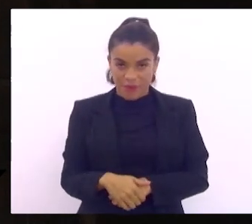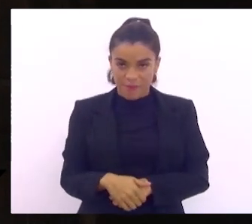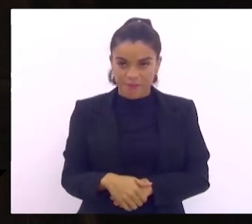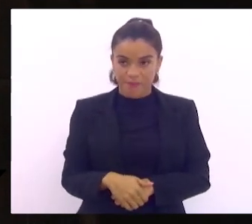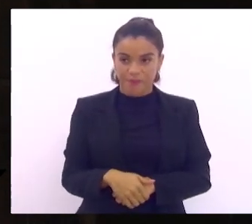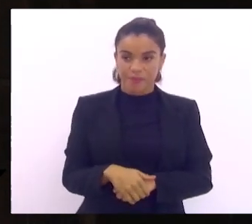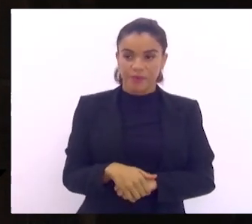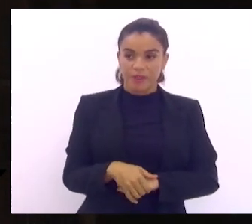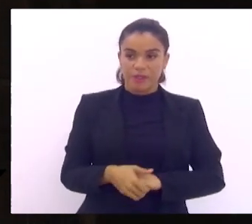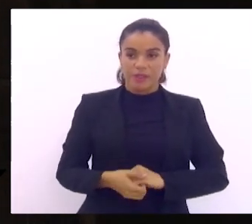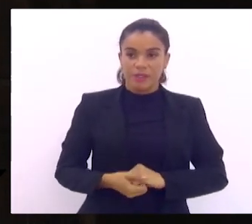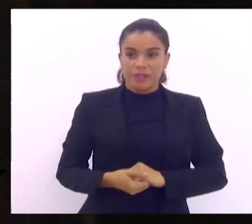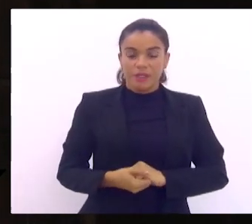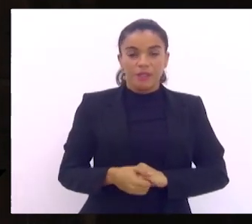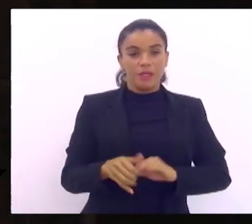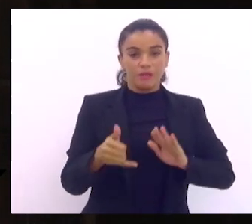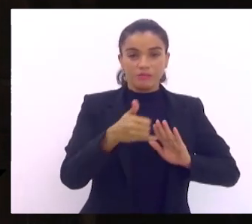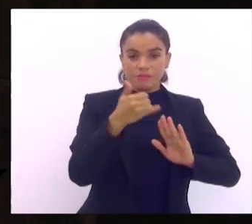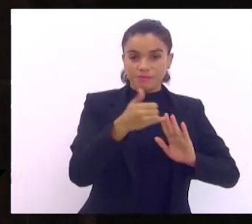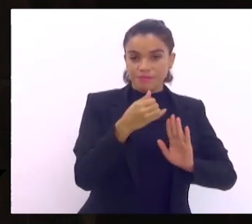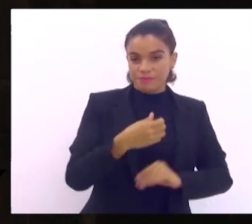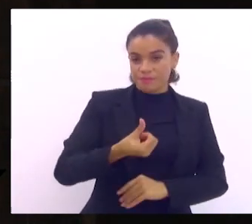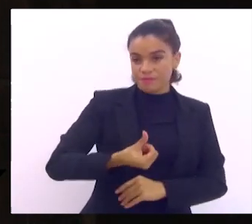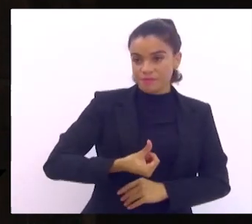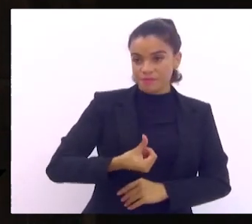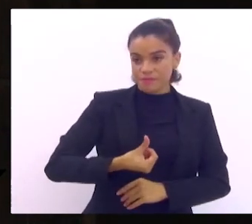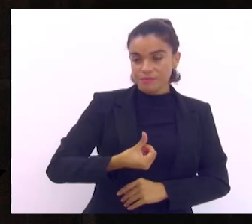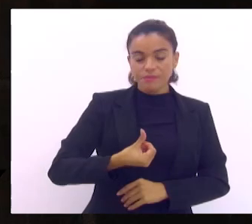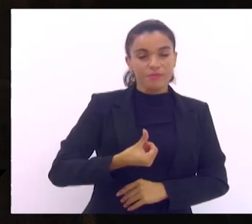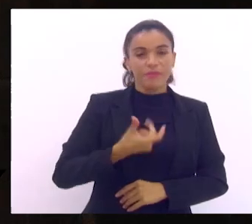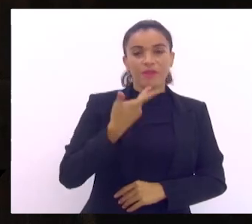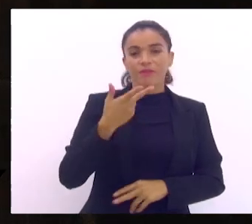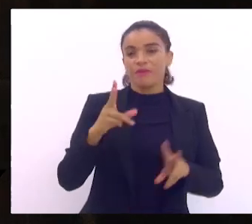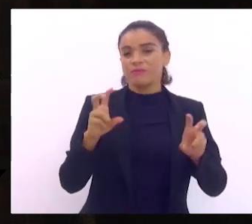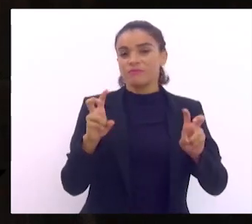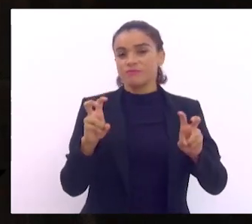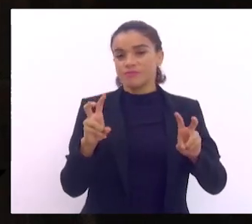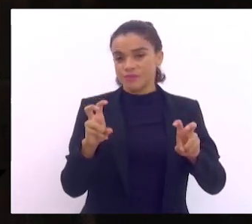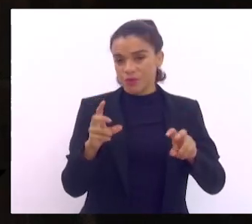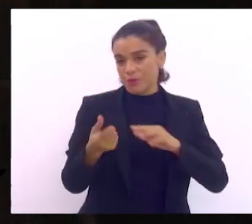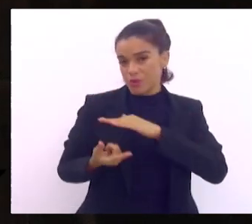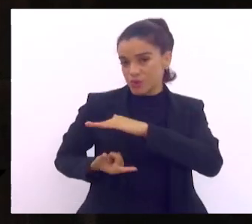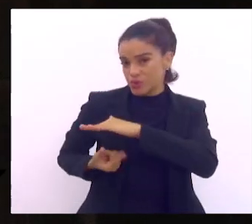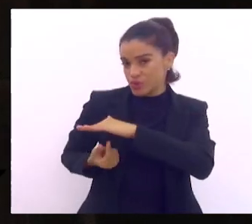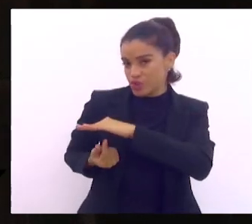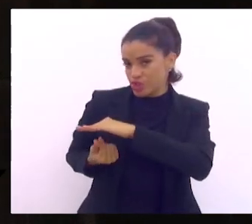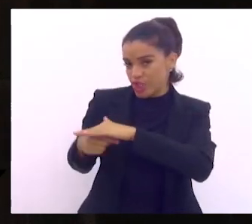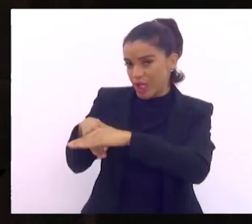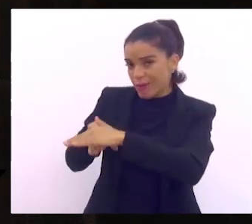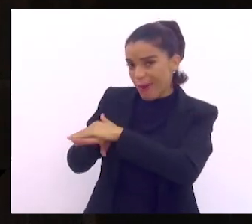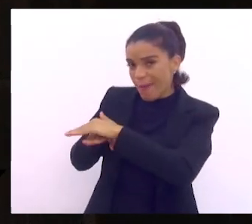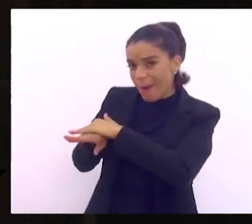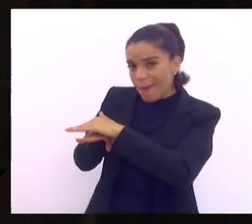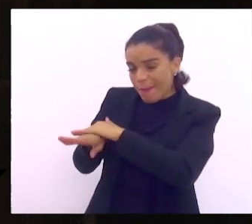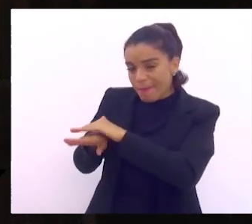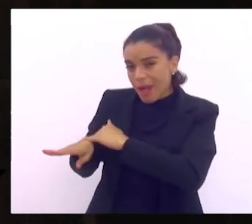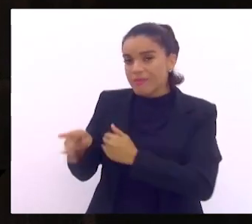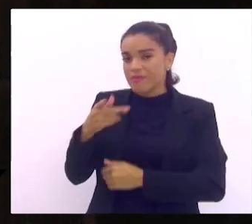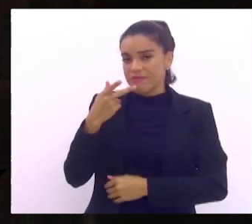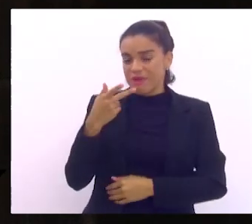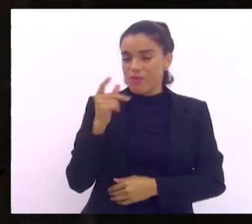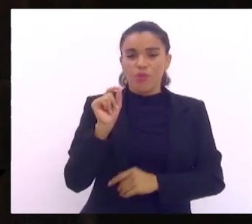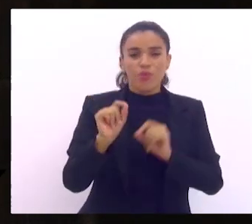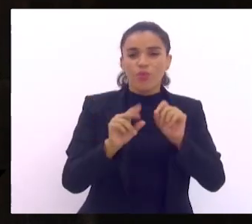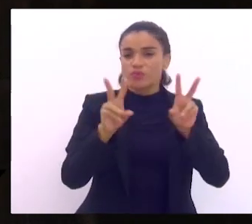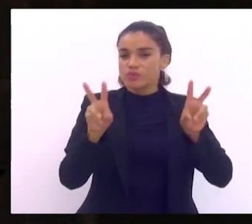E o inciso 6, que nesse fundo, secretário, ele fala também no artigo 6º, diz